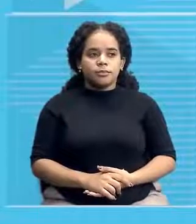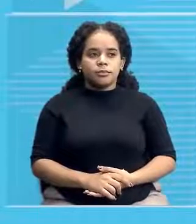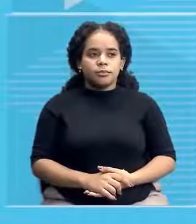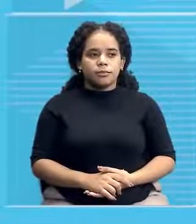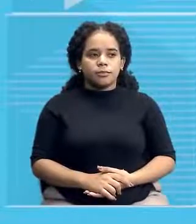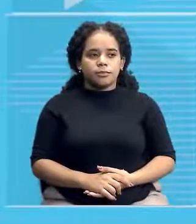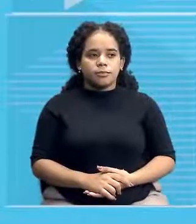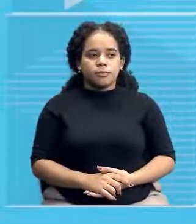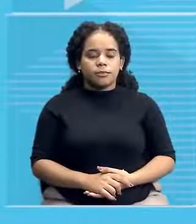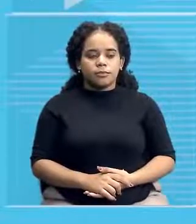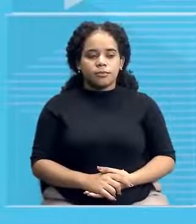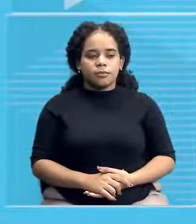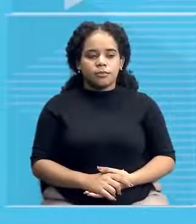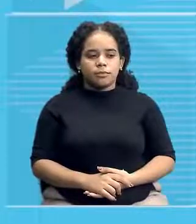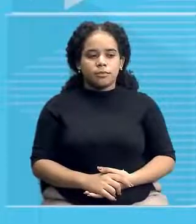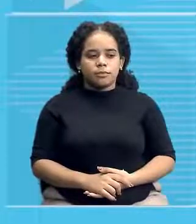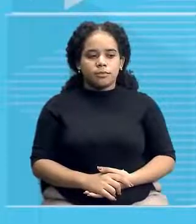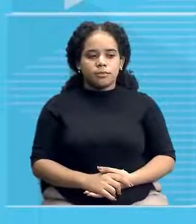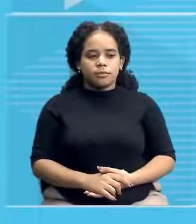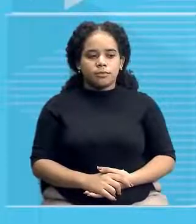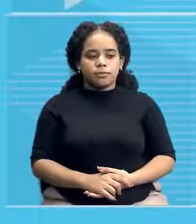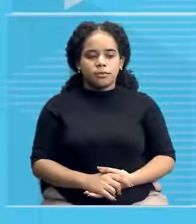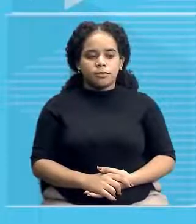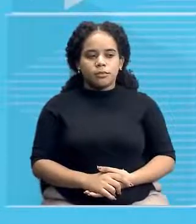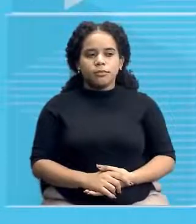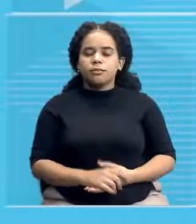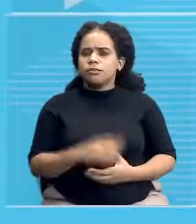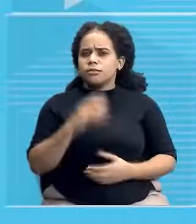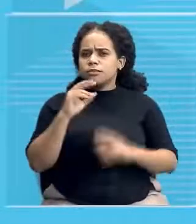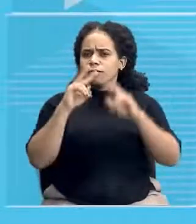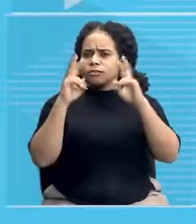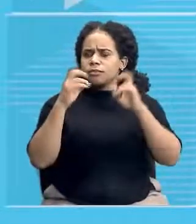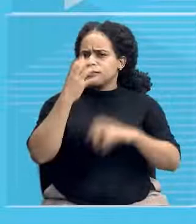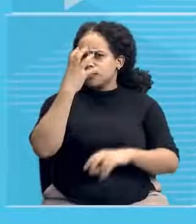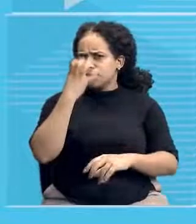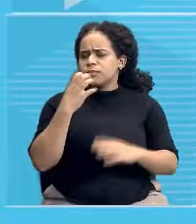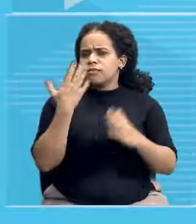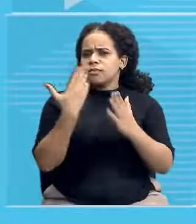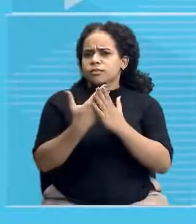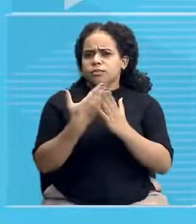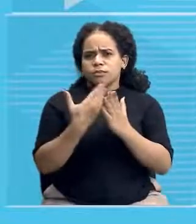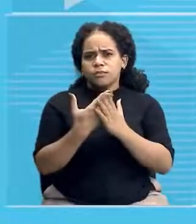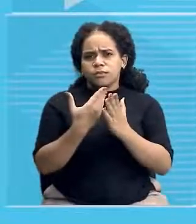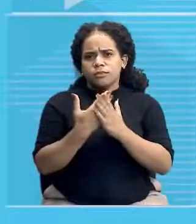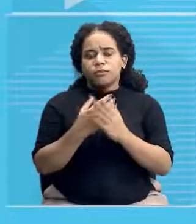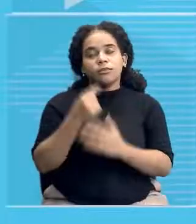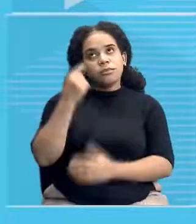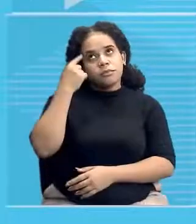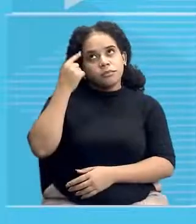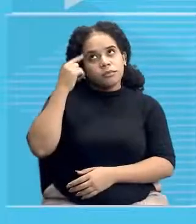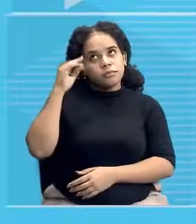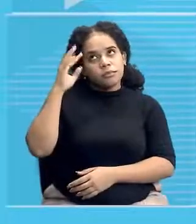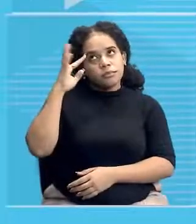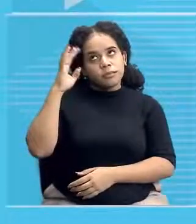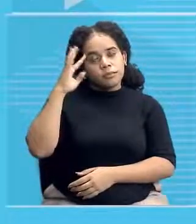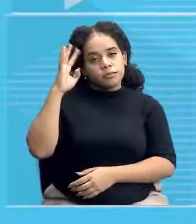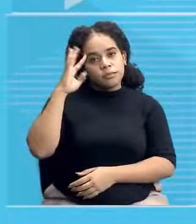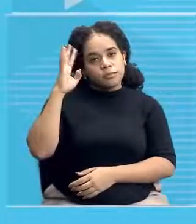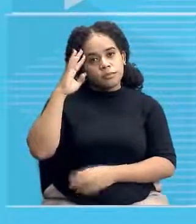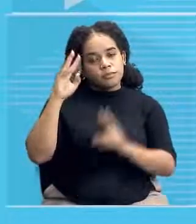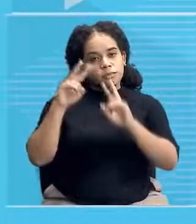Leve a sério, estude, reflita,